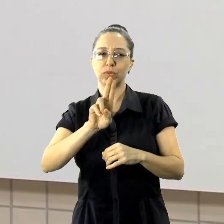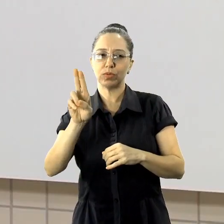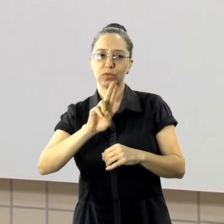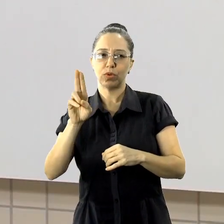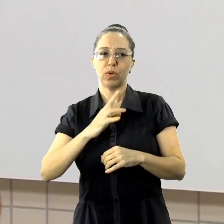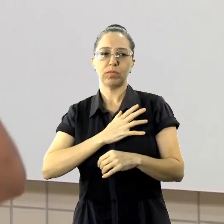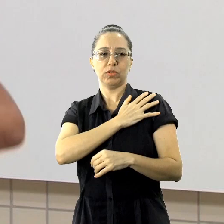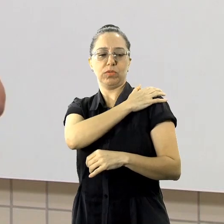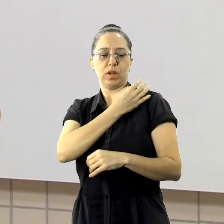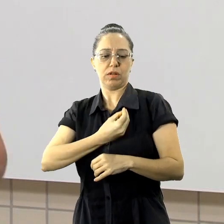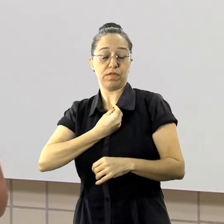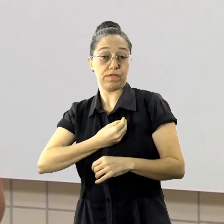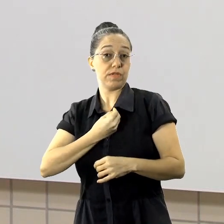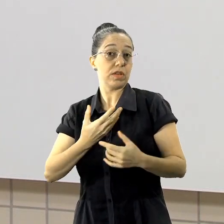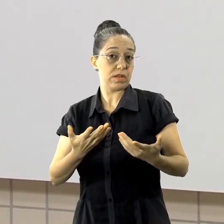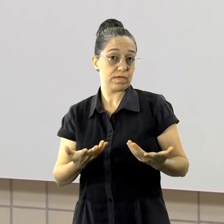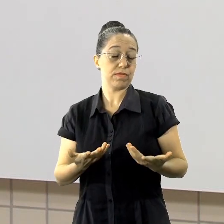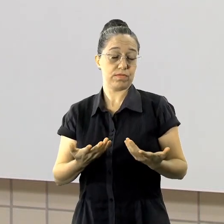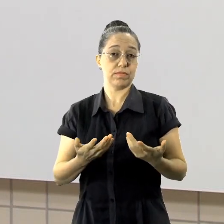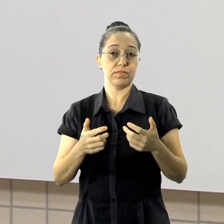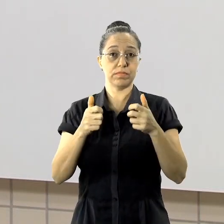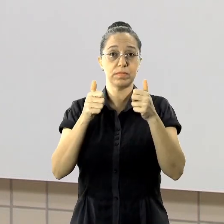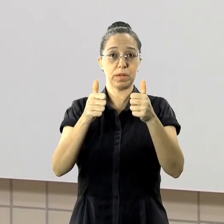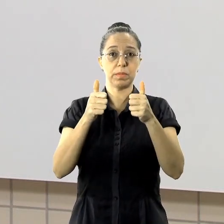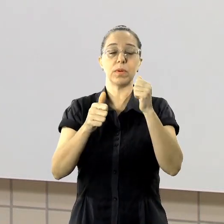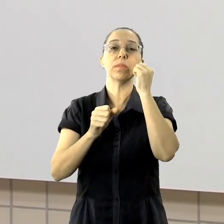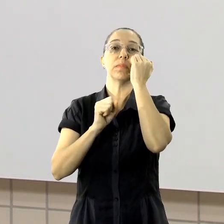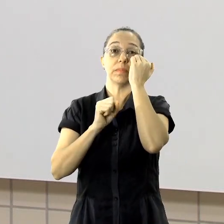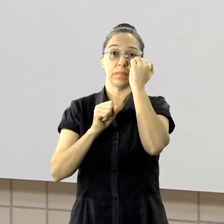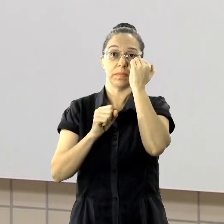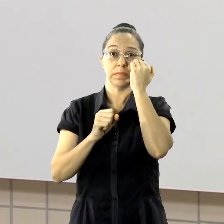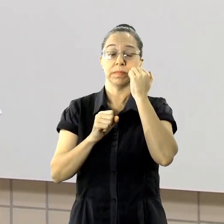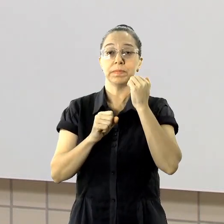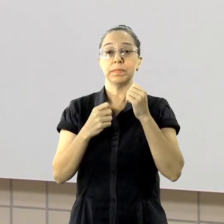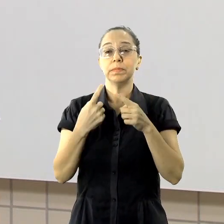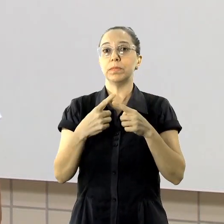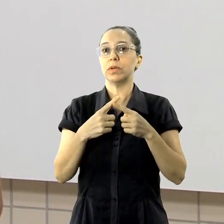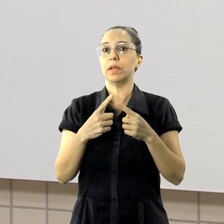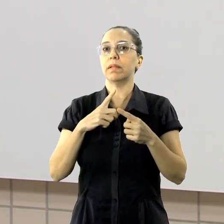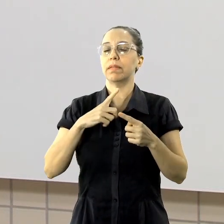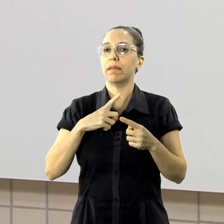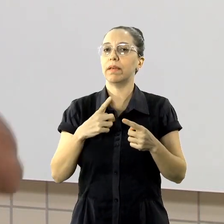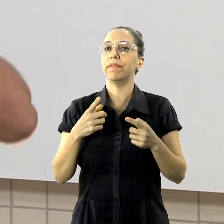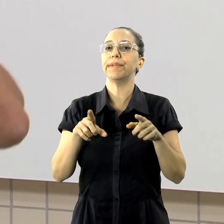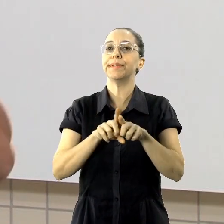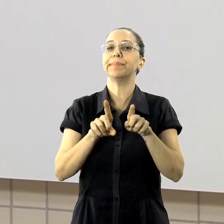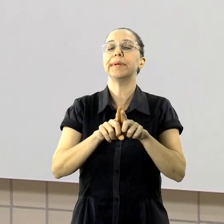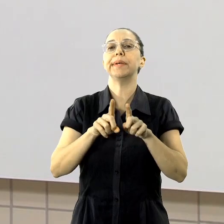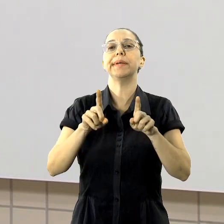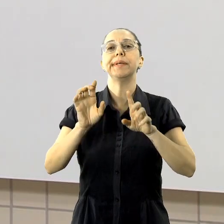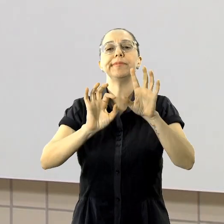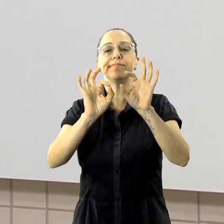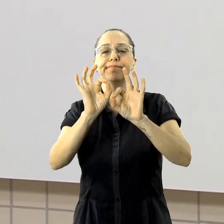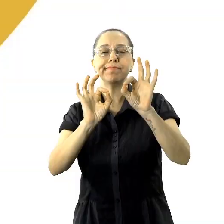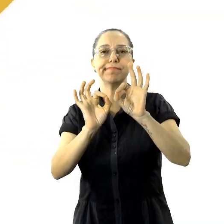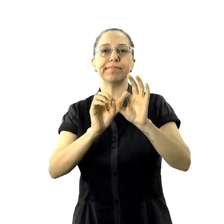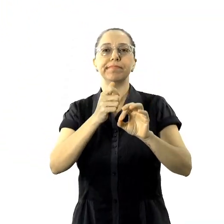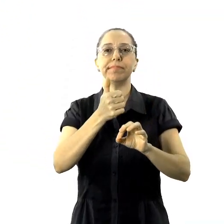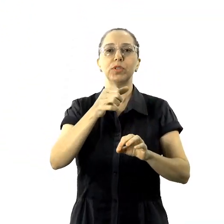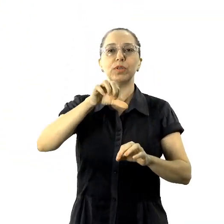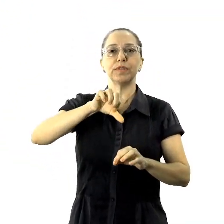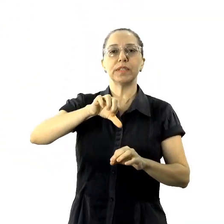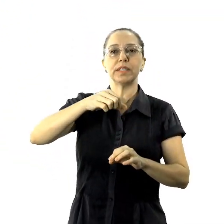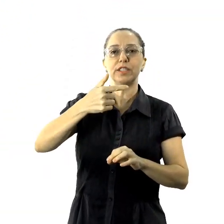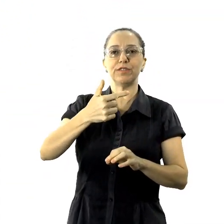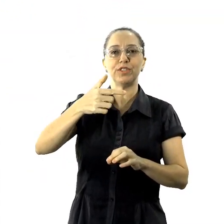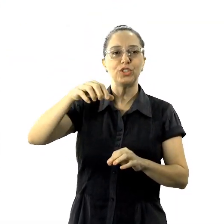Outra situação que acabou com a economia brasileira foi a quebra da Bolsa de Valores de Nova York em 1929. Eu